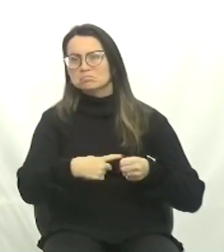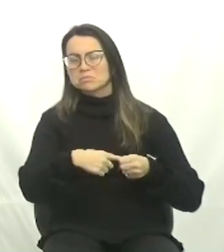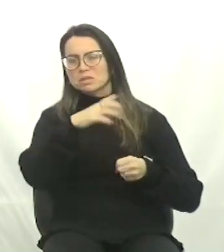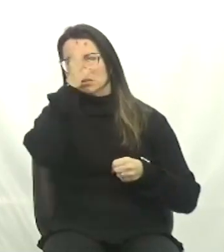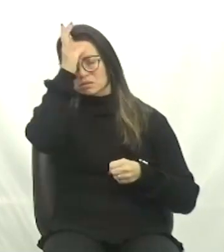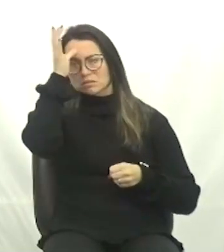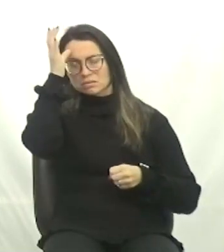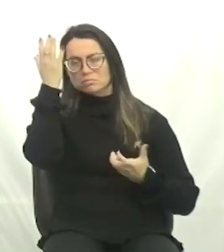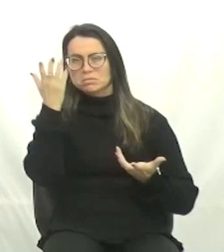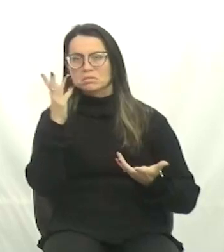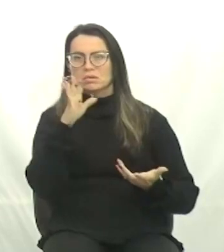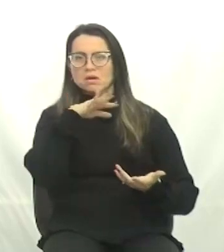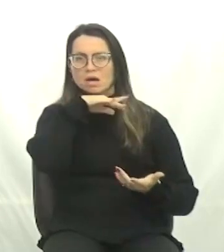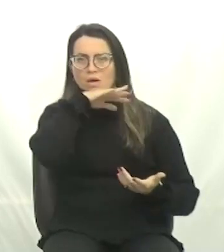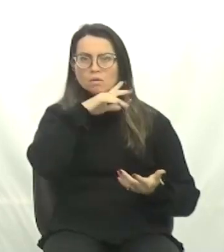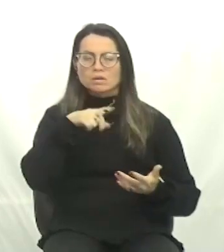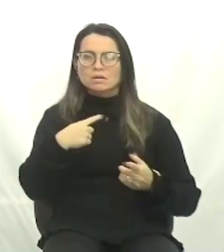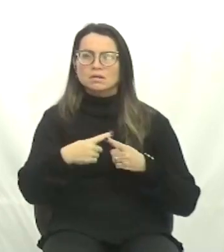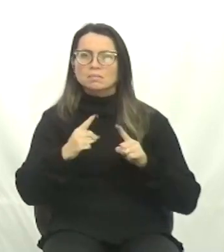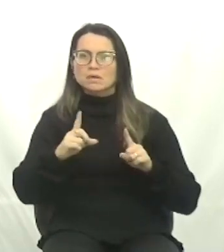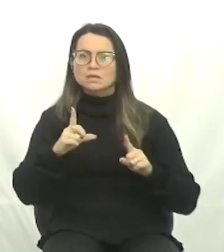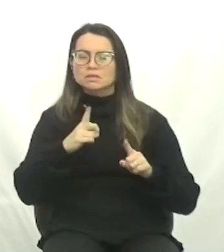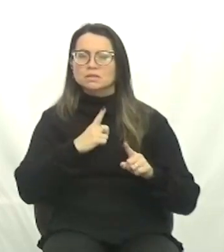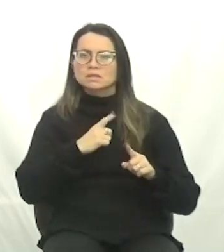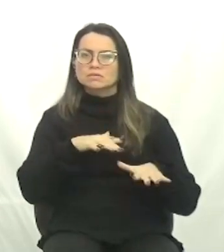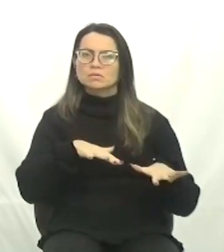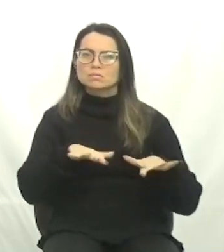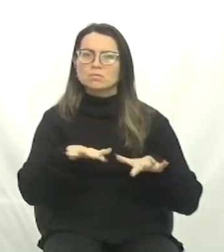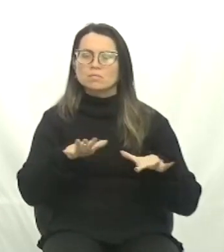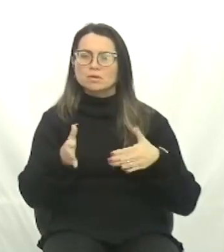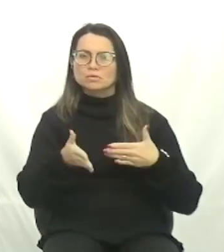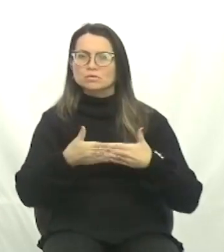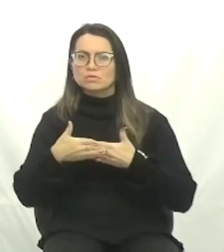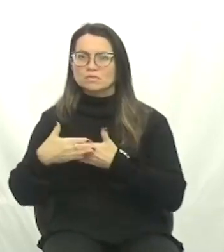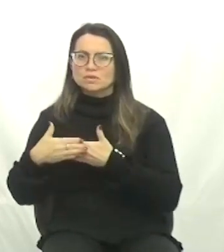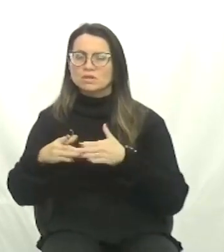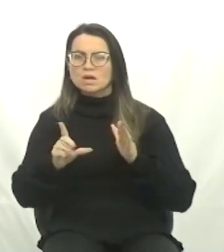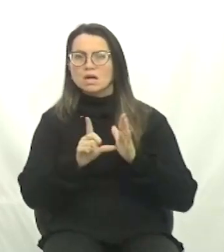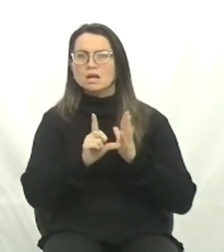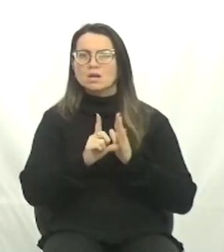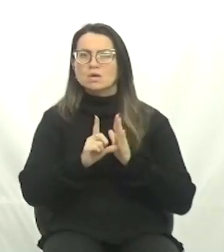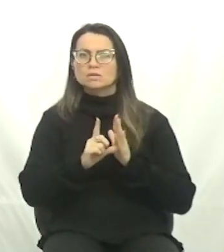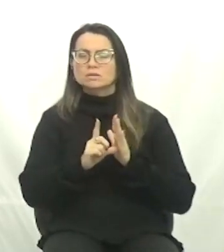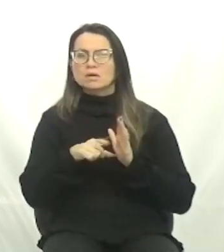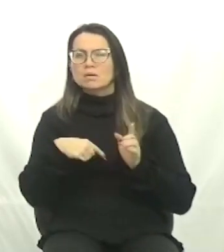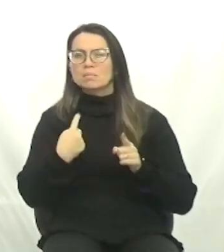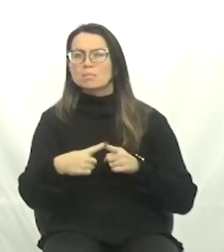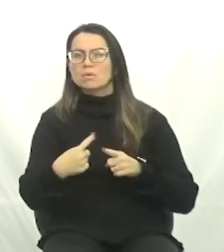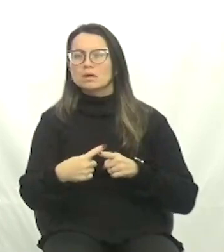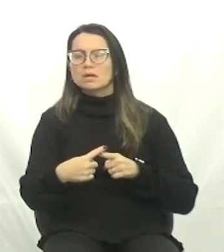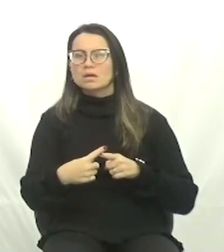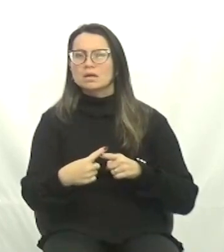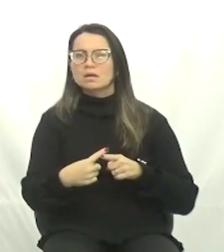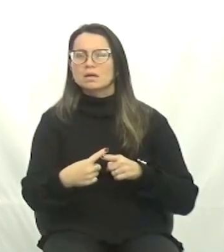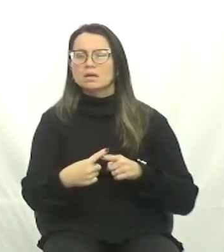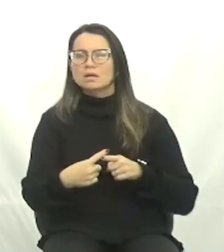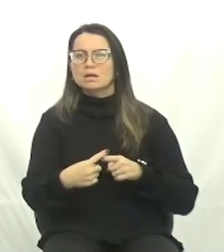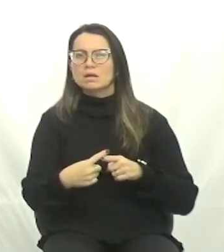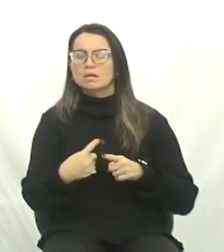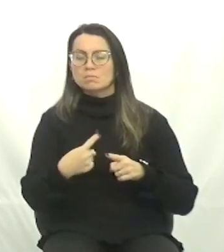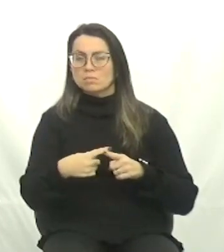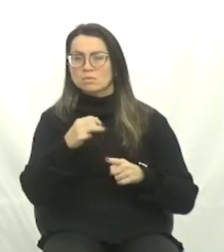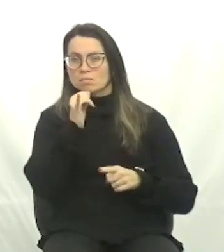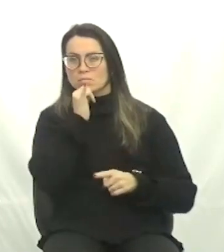tivemos esse momento de fechamento do comércio por uma indefinição que, ao invés